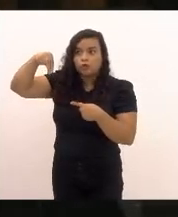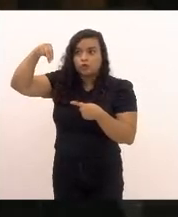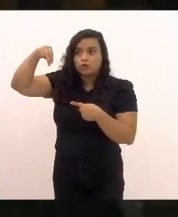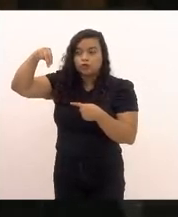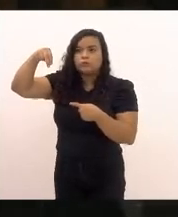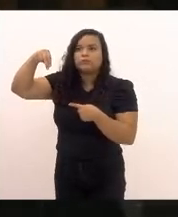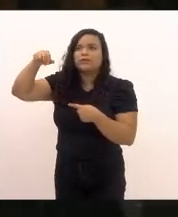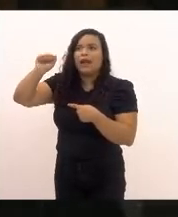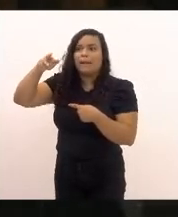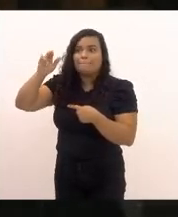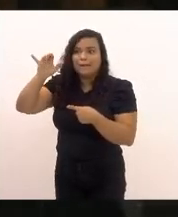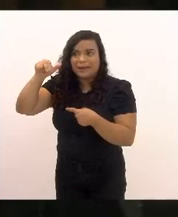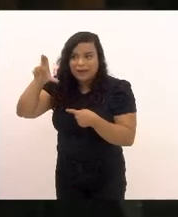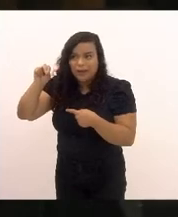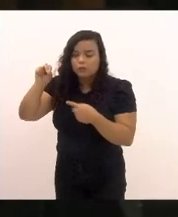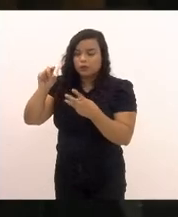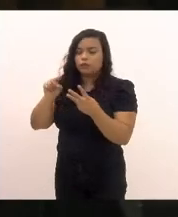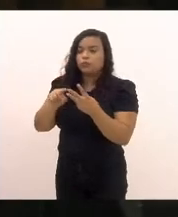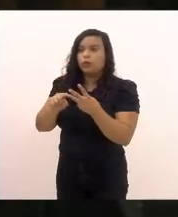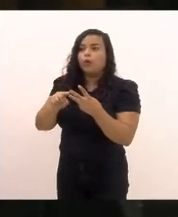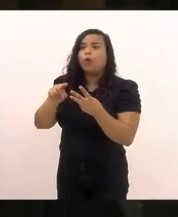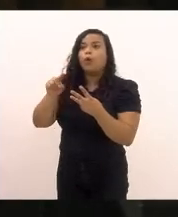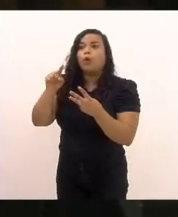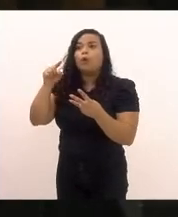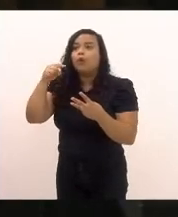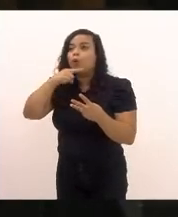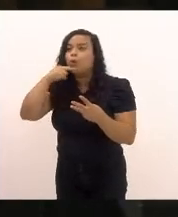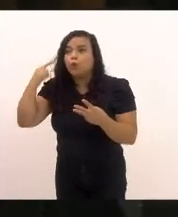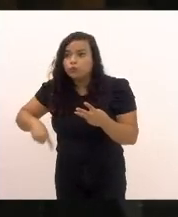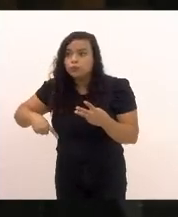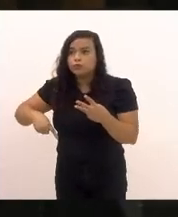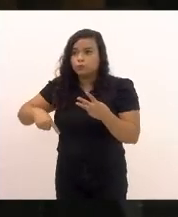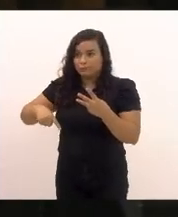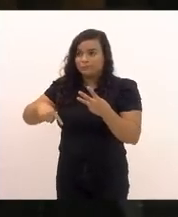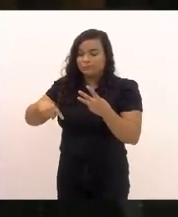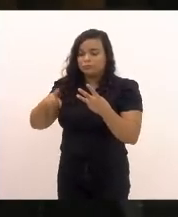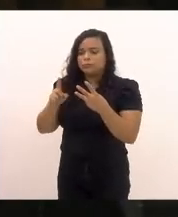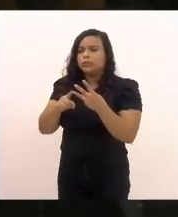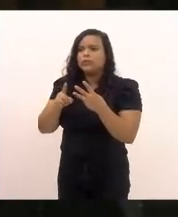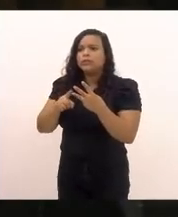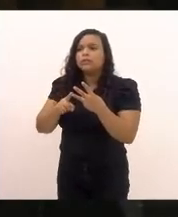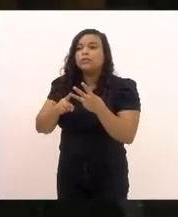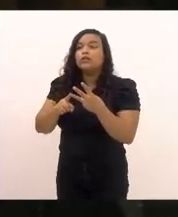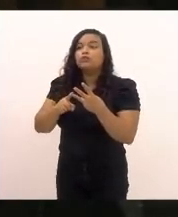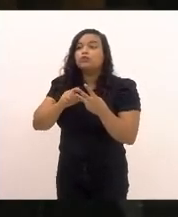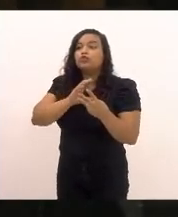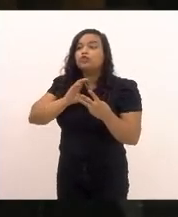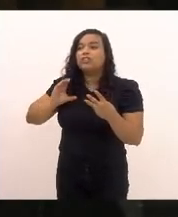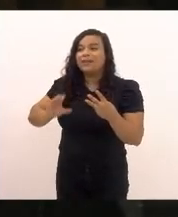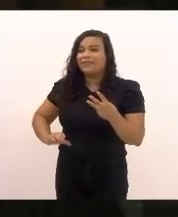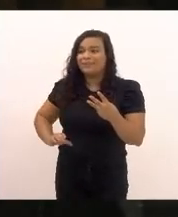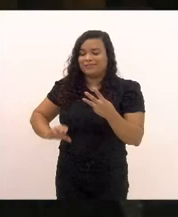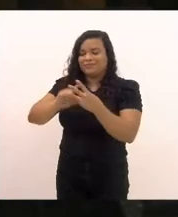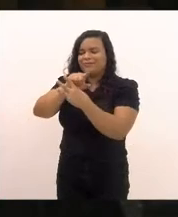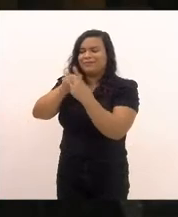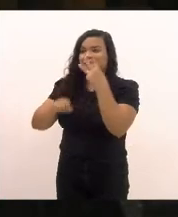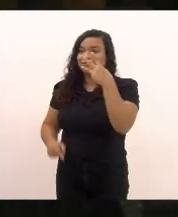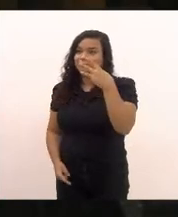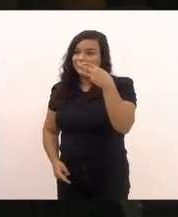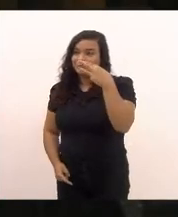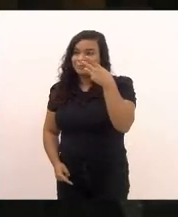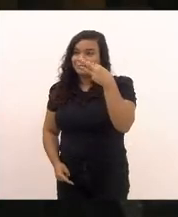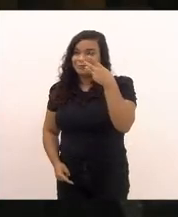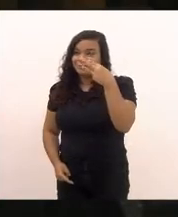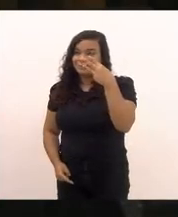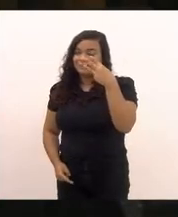o Império Russo e o Império Chinês. O esperado nessa economia global,